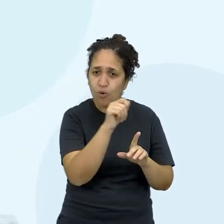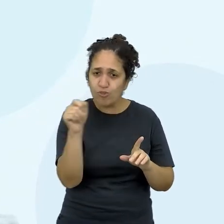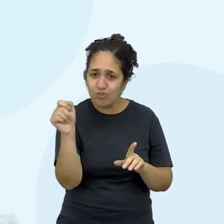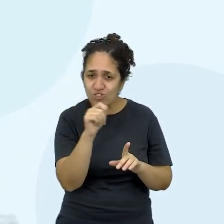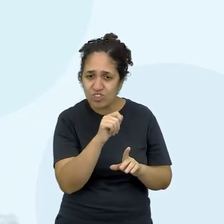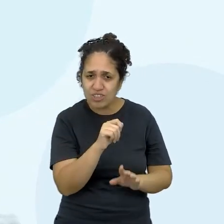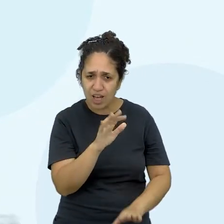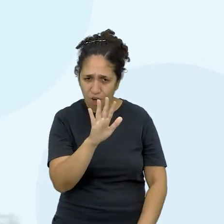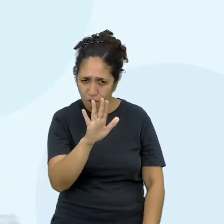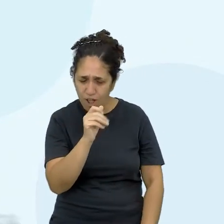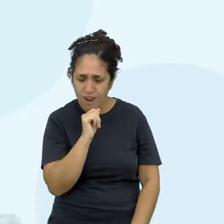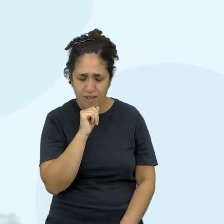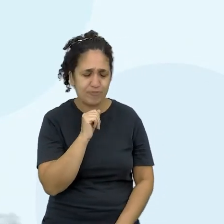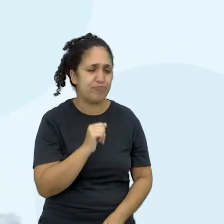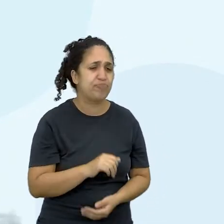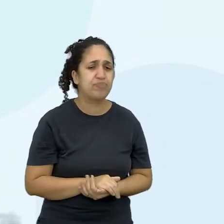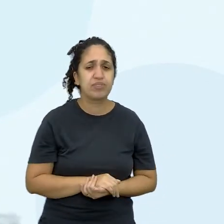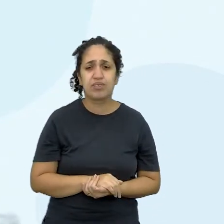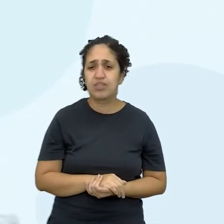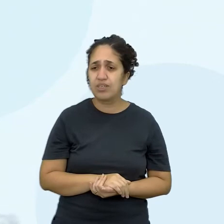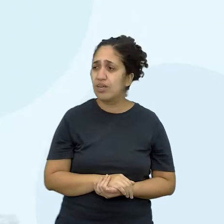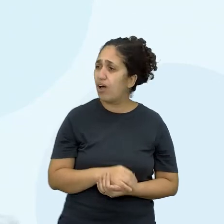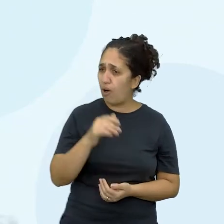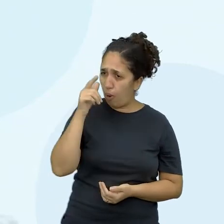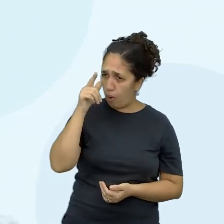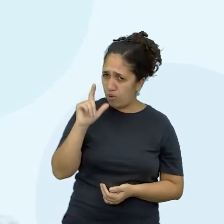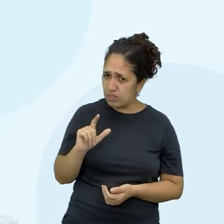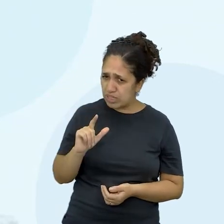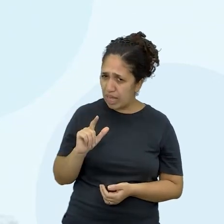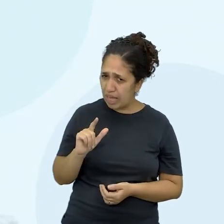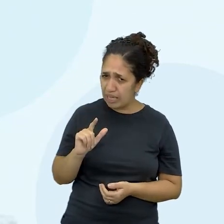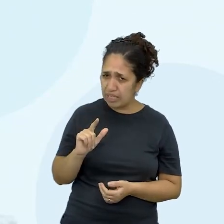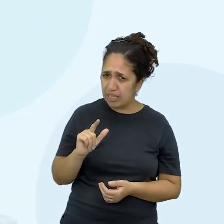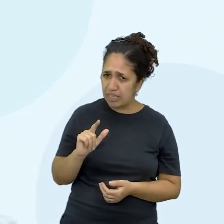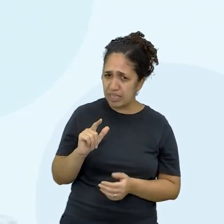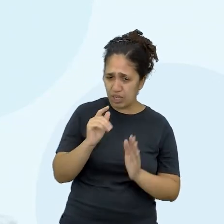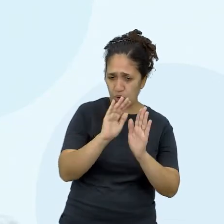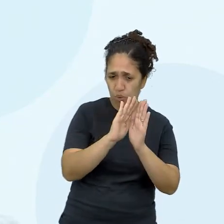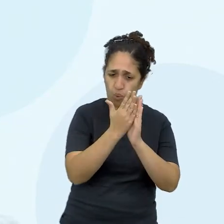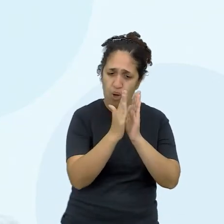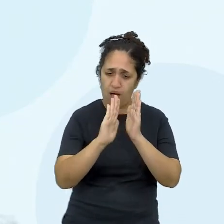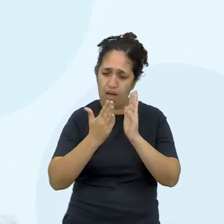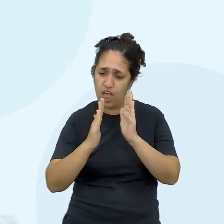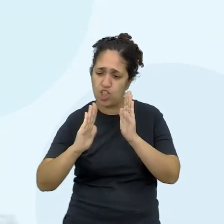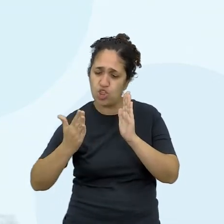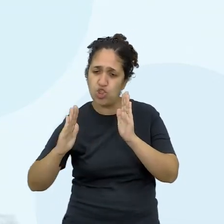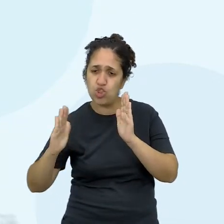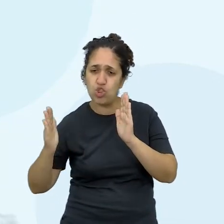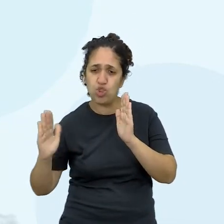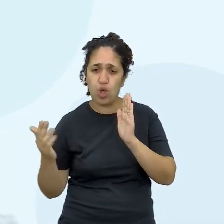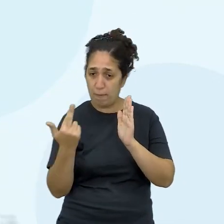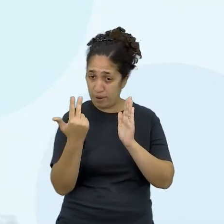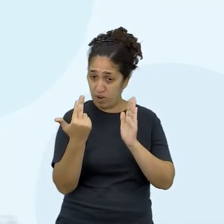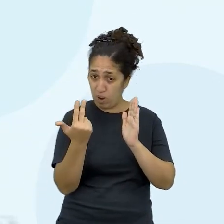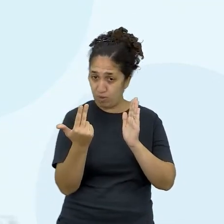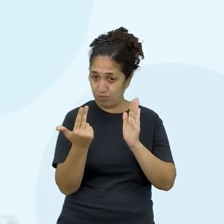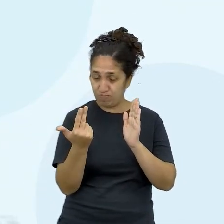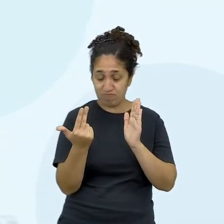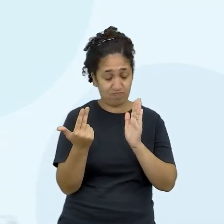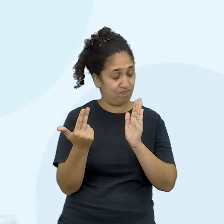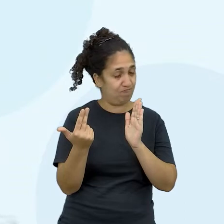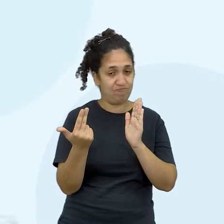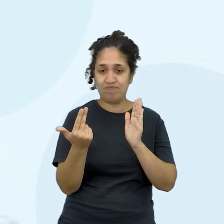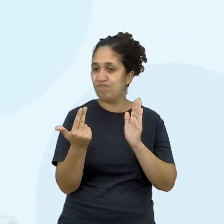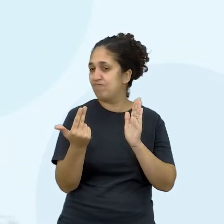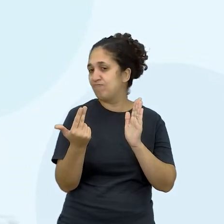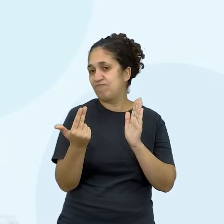cortina que você pegar reduzida vai conseguir ficar com as mesmas dobras que uma cortina real.